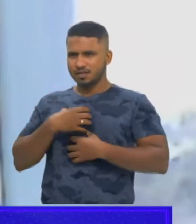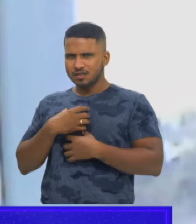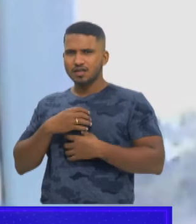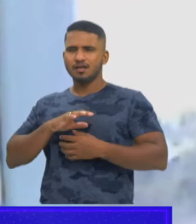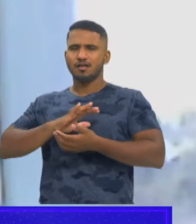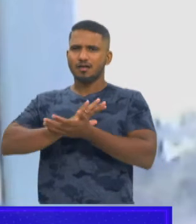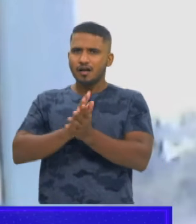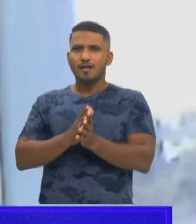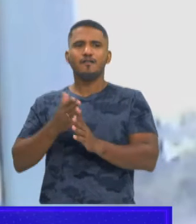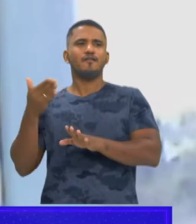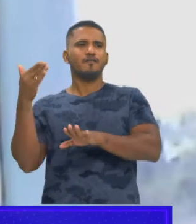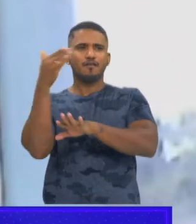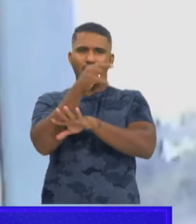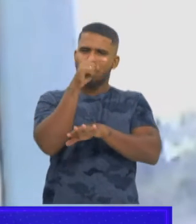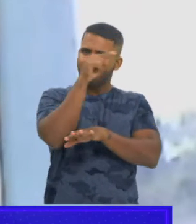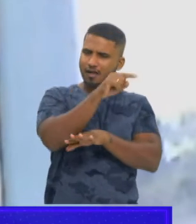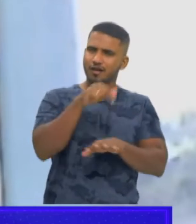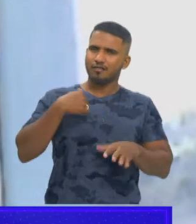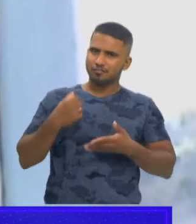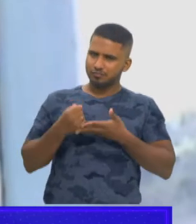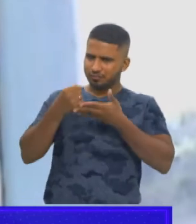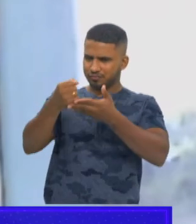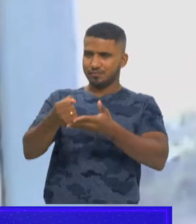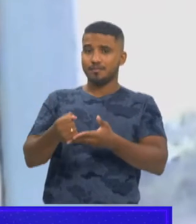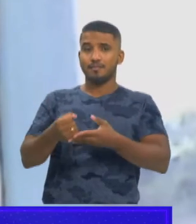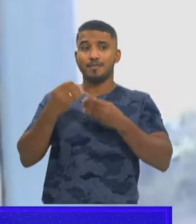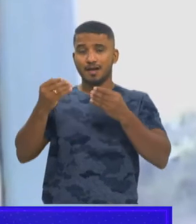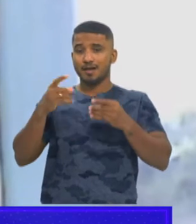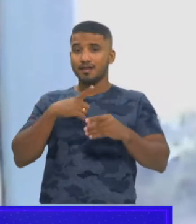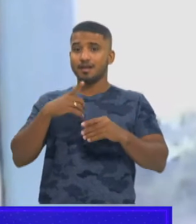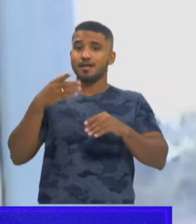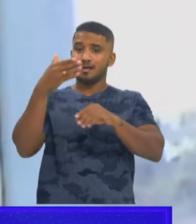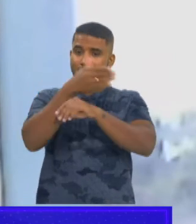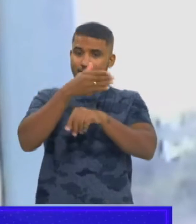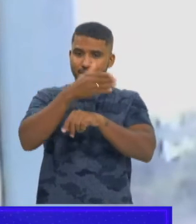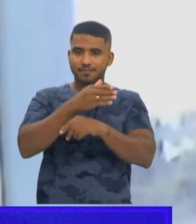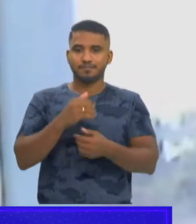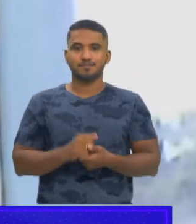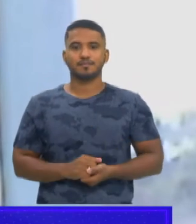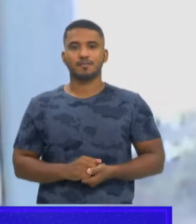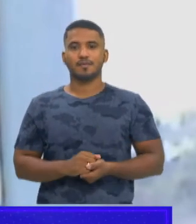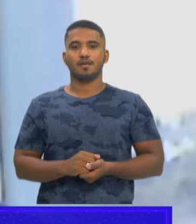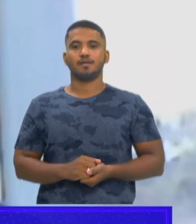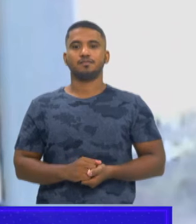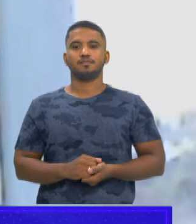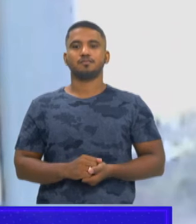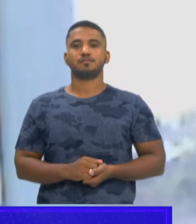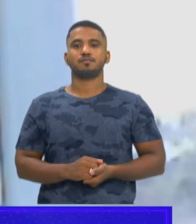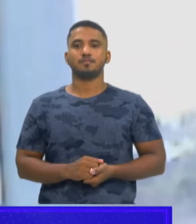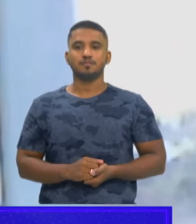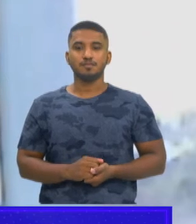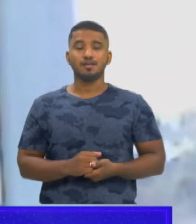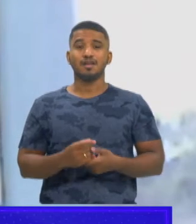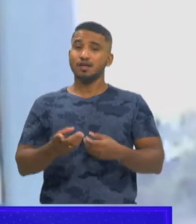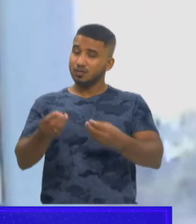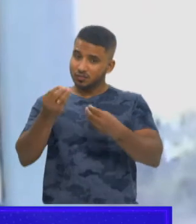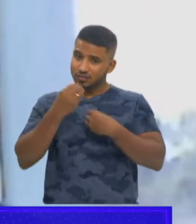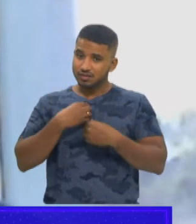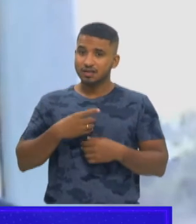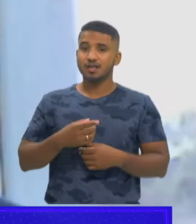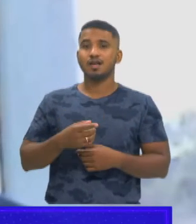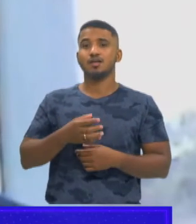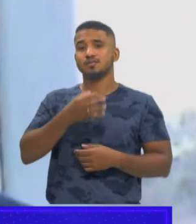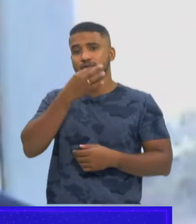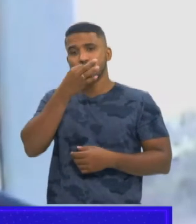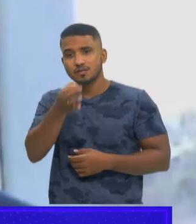porque lá é a casa do povo, todos vão lá e são bem-vindos, é para que Participe lá,